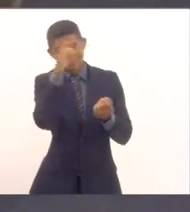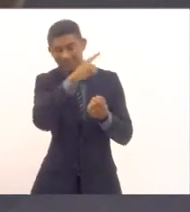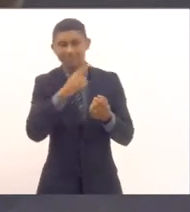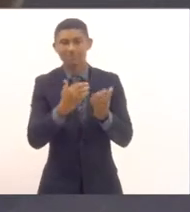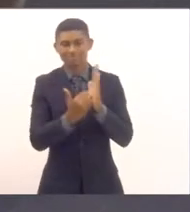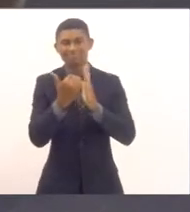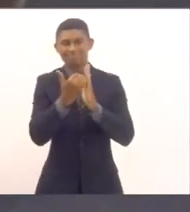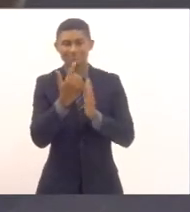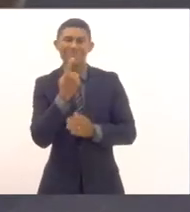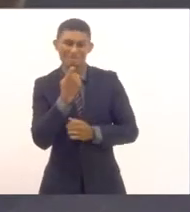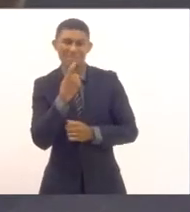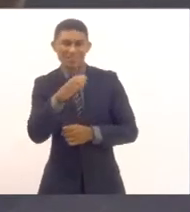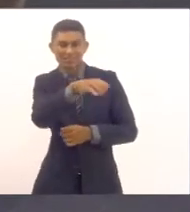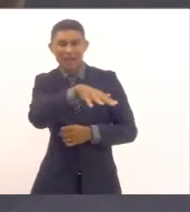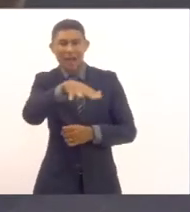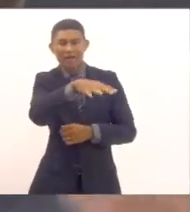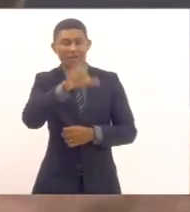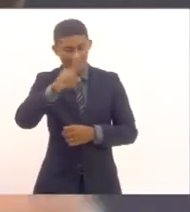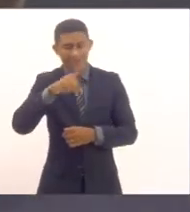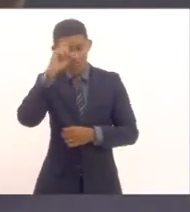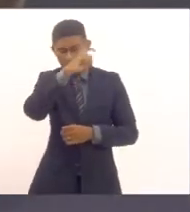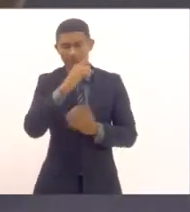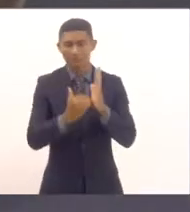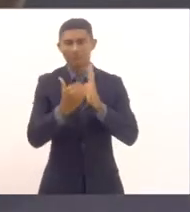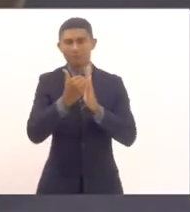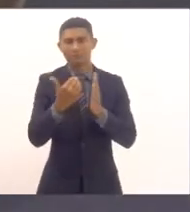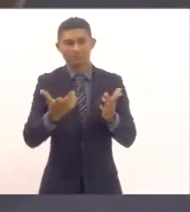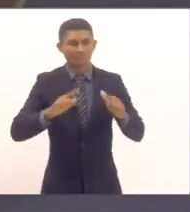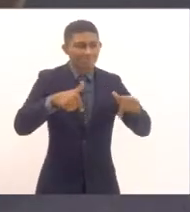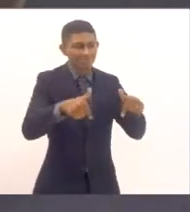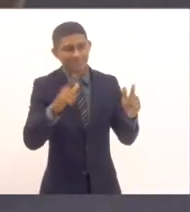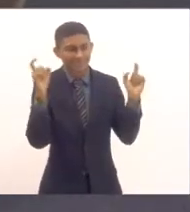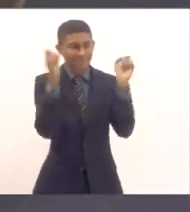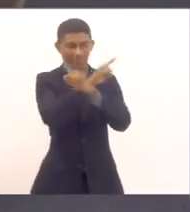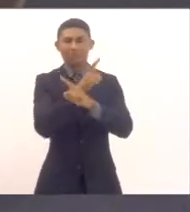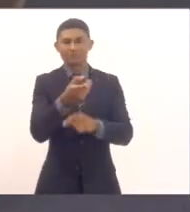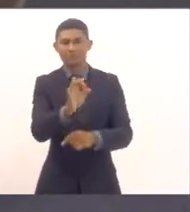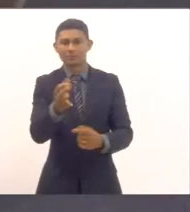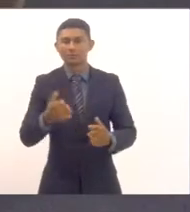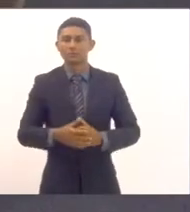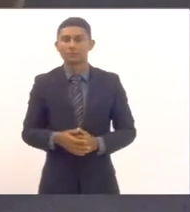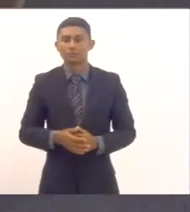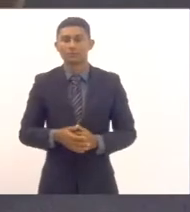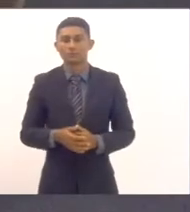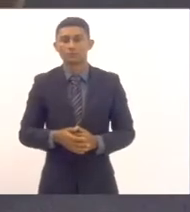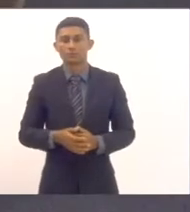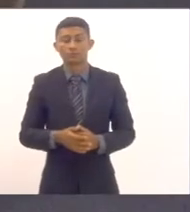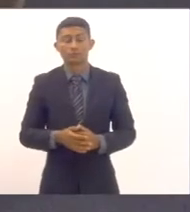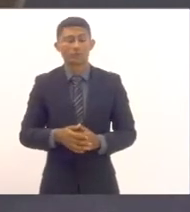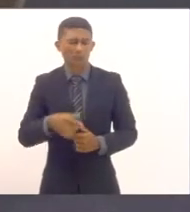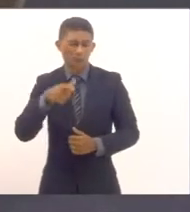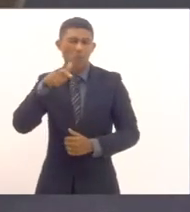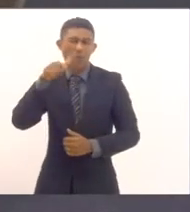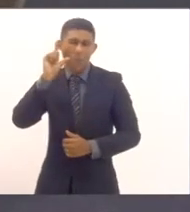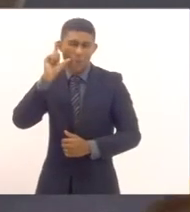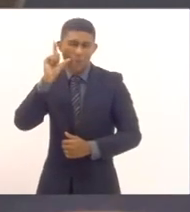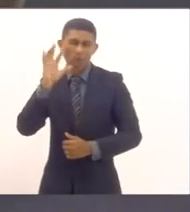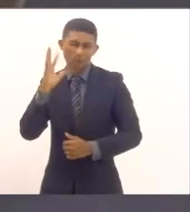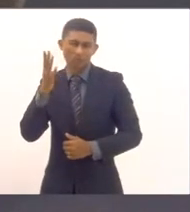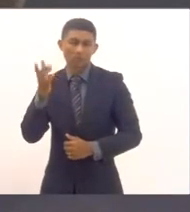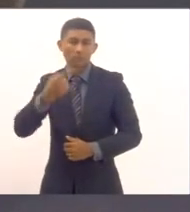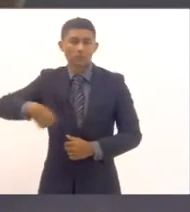consagradas na segurança pública e nós realizamos até a data de ontem